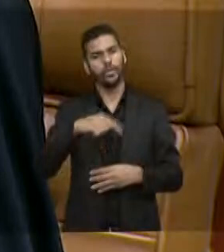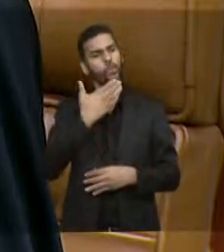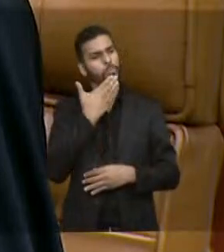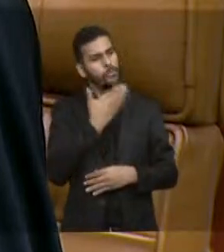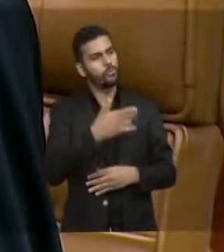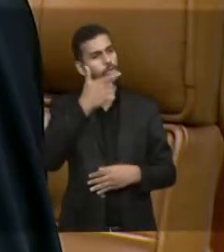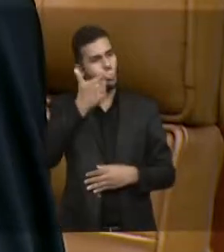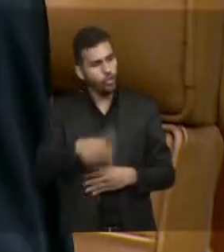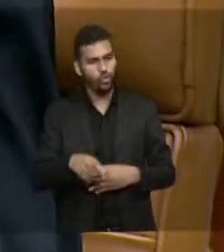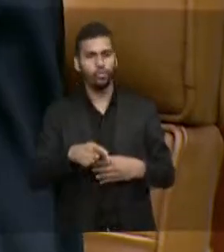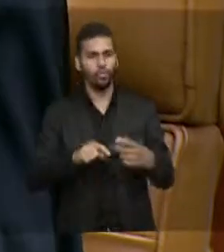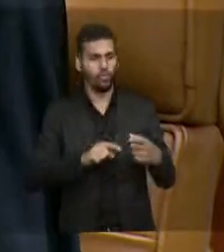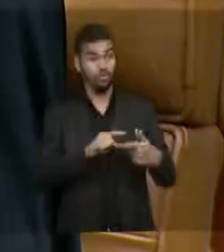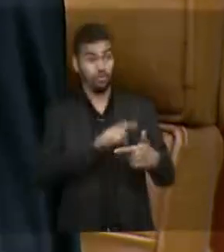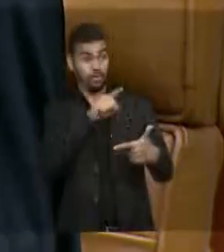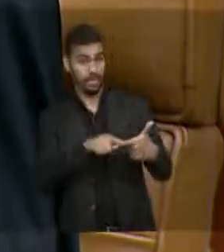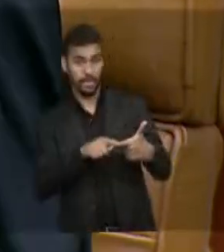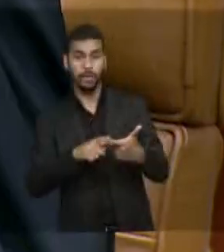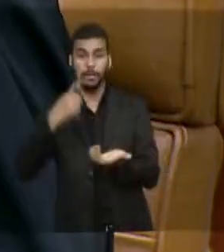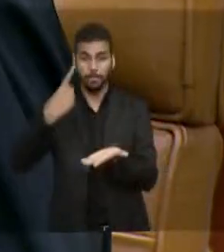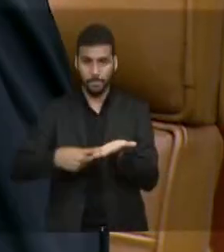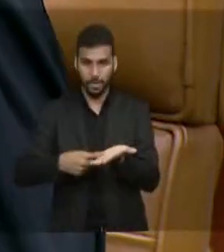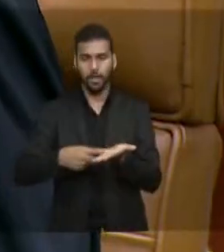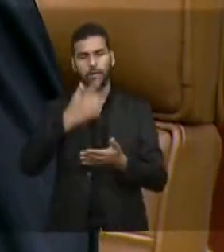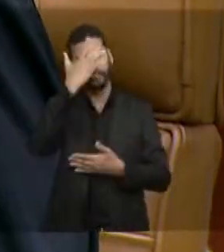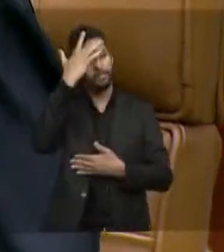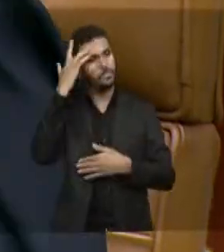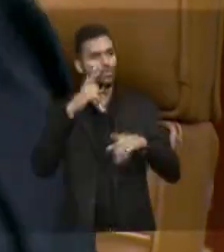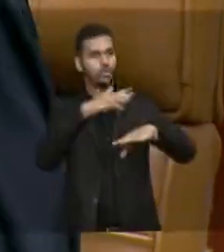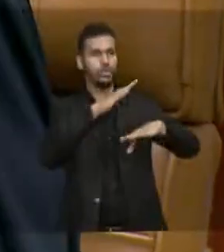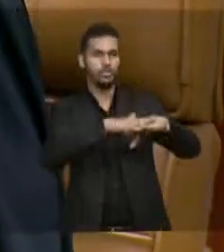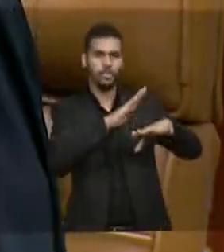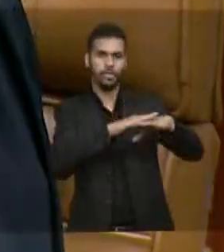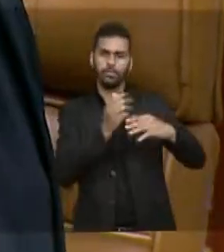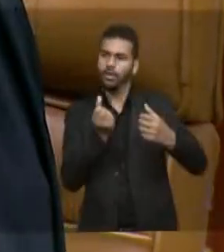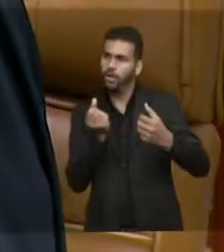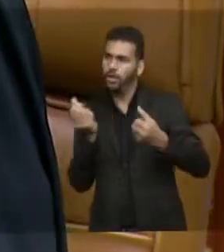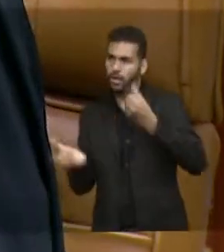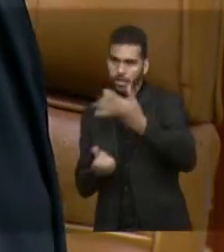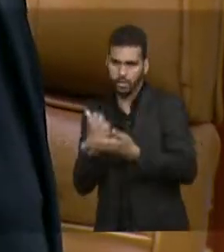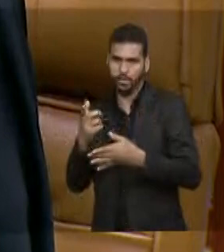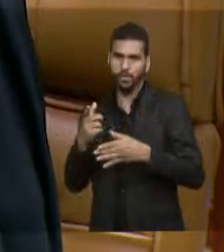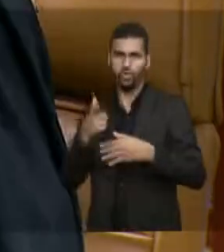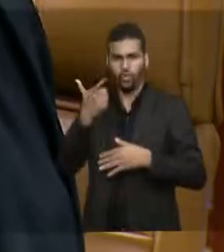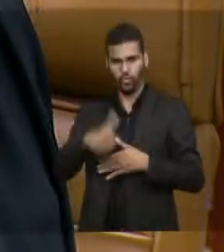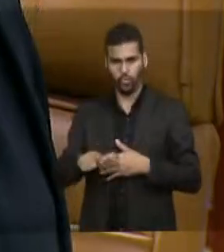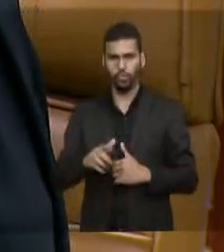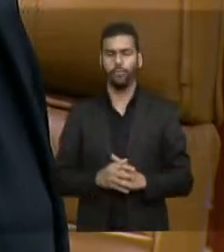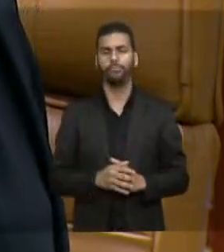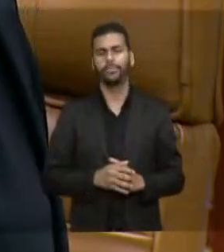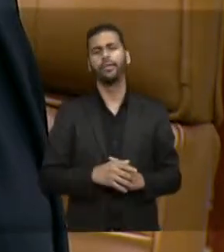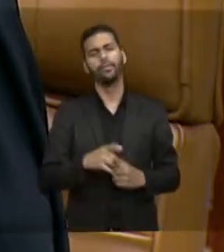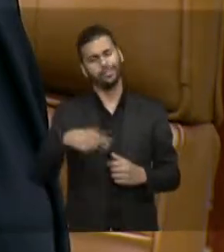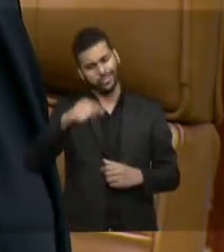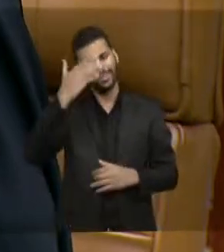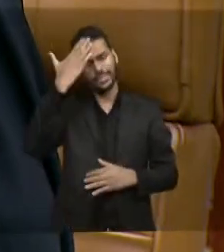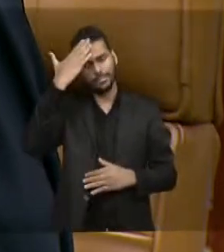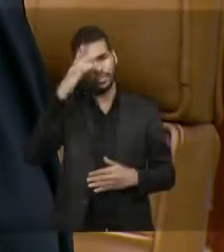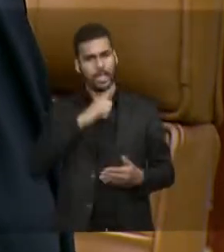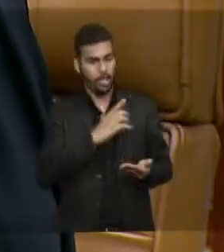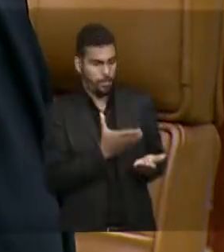novo multidão da Defensoria para essas pessoas poderem ser atendidas porque a questões todos sabemos